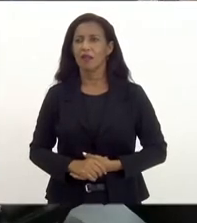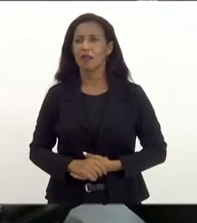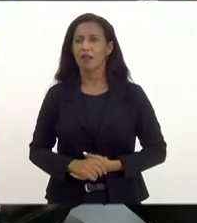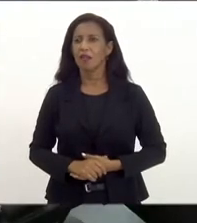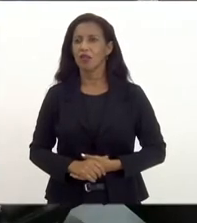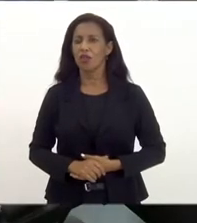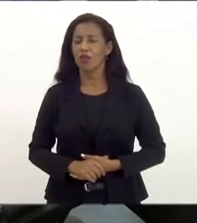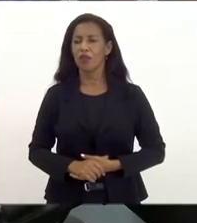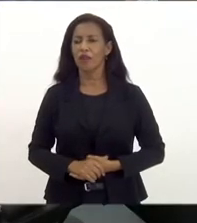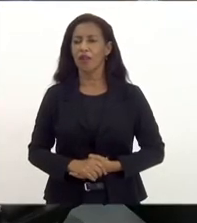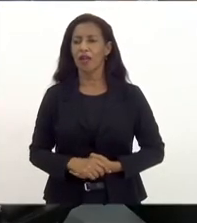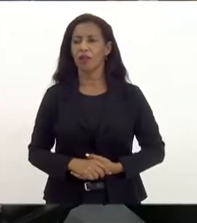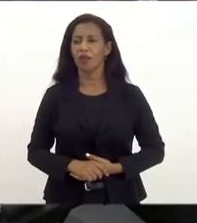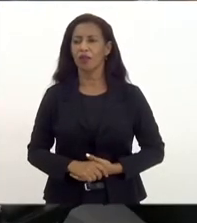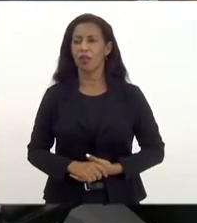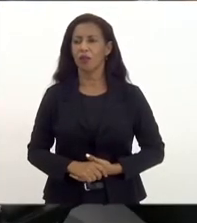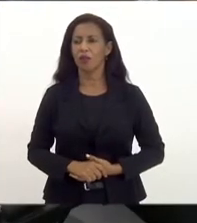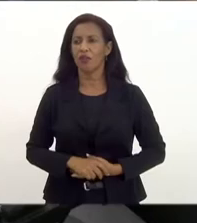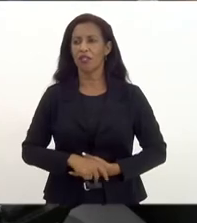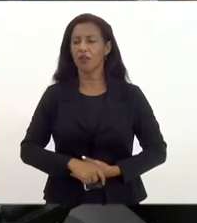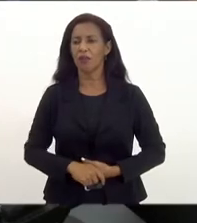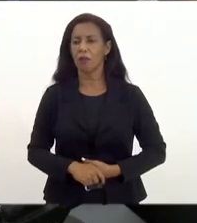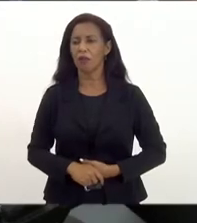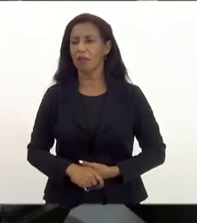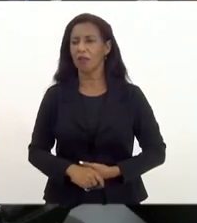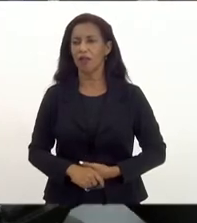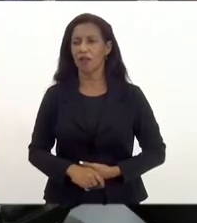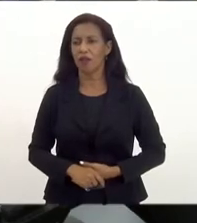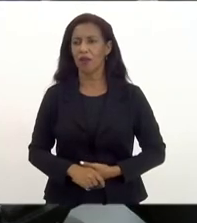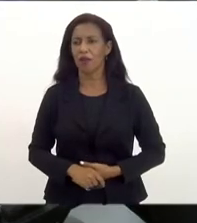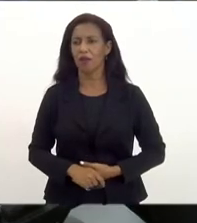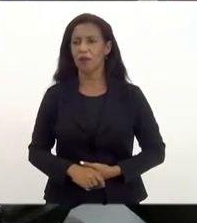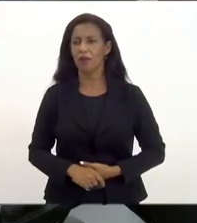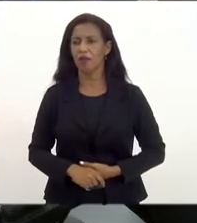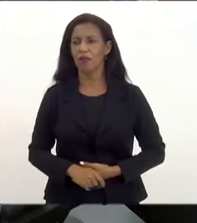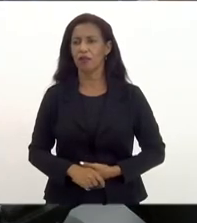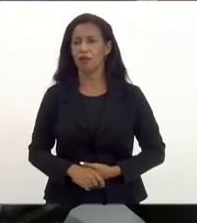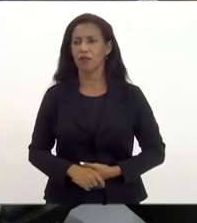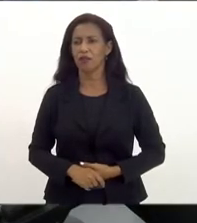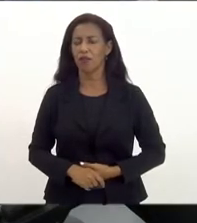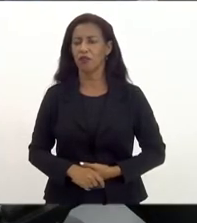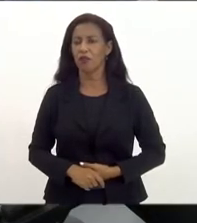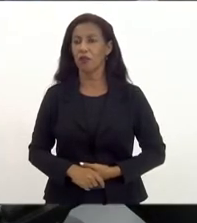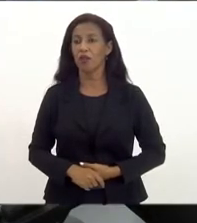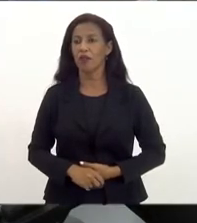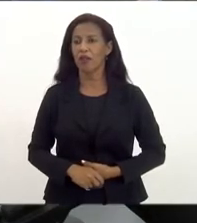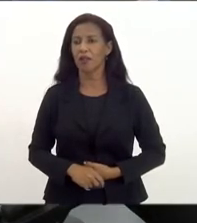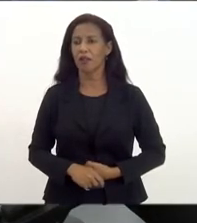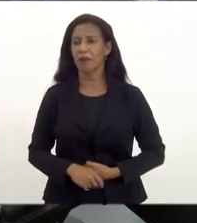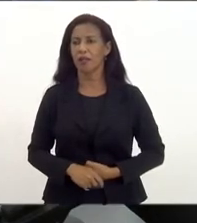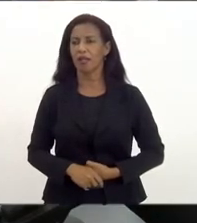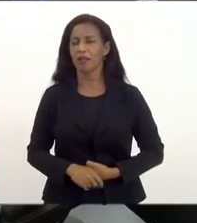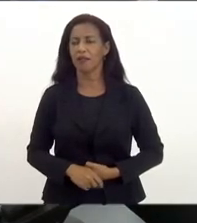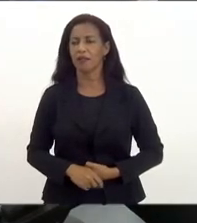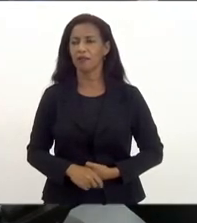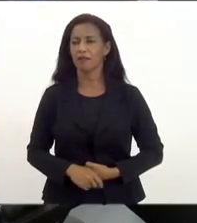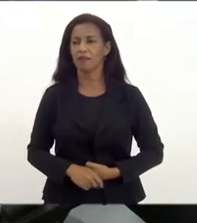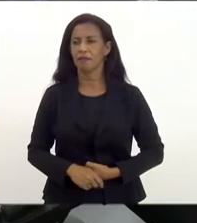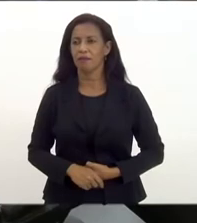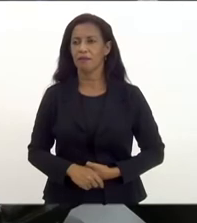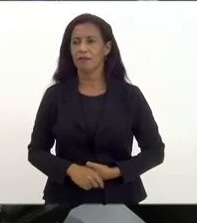responder não sabe me perguntou com elástico uma uma uma não fica mais para senhora para senhora entender eu vou dar um exemplo aqui